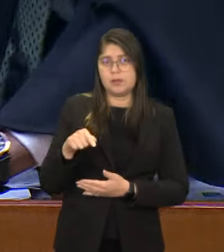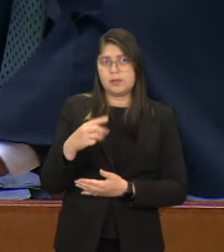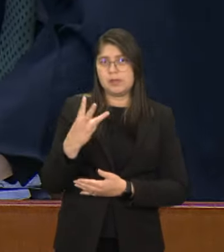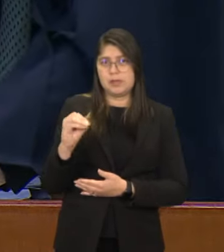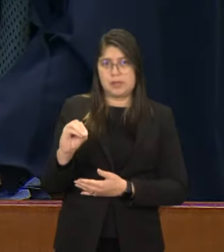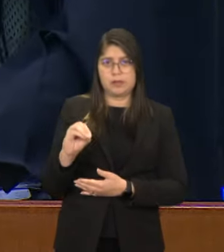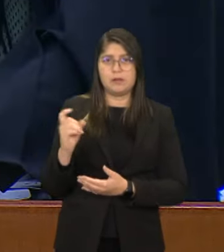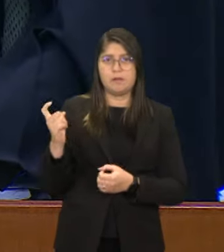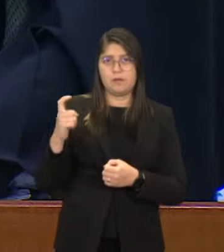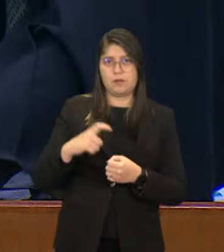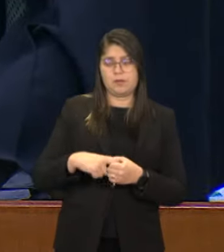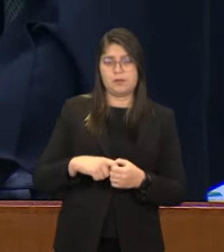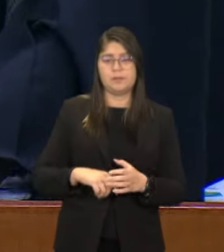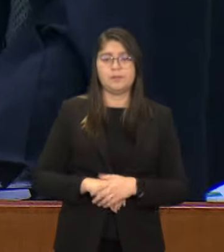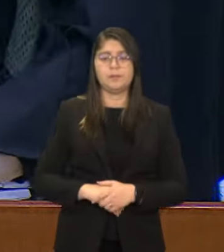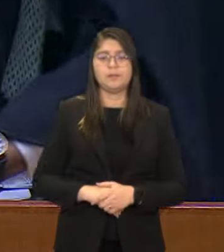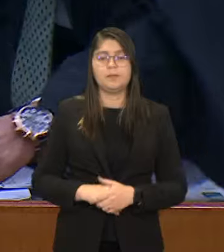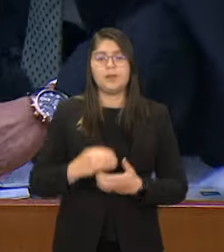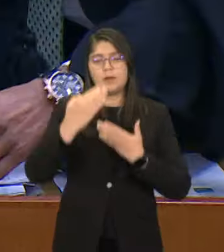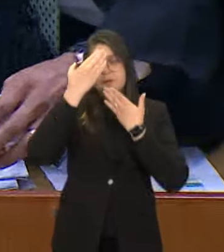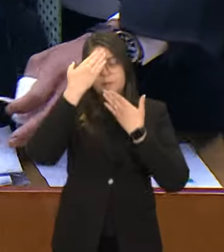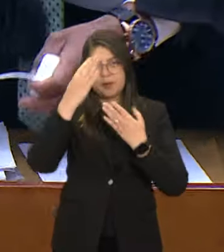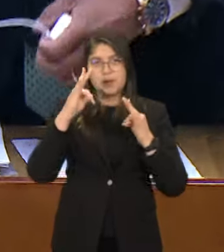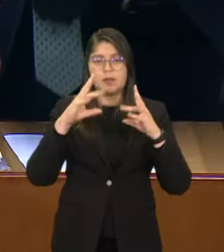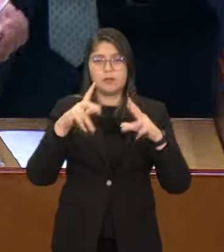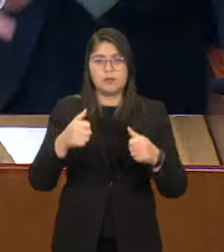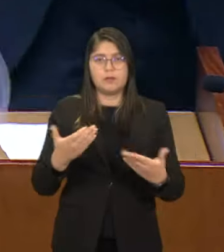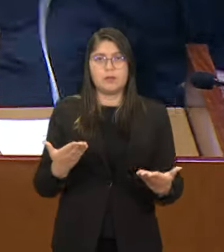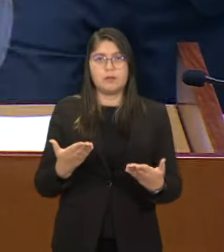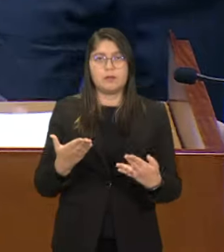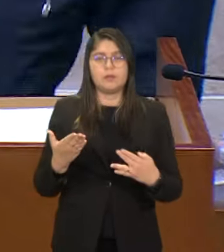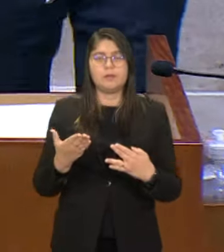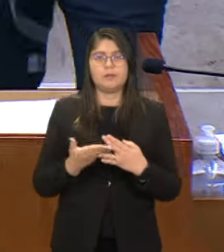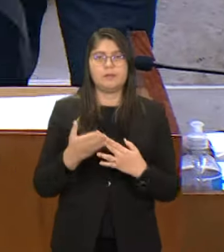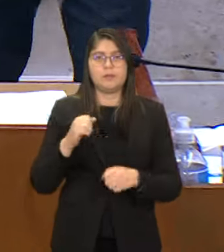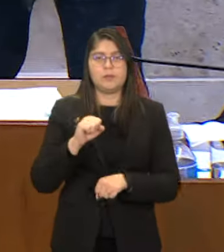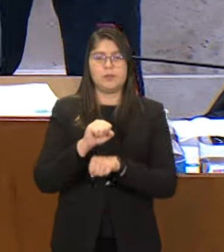14h30 retomamos. Muito obrigado a todos. Fica suspensa a sessão.